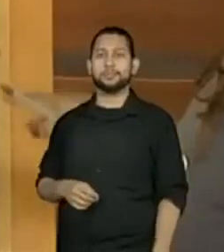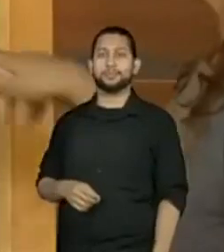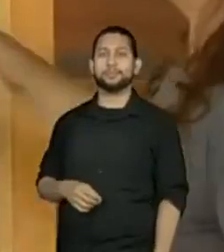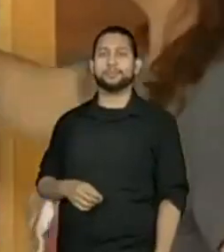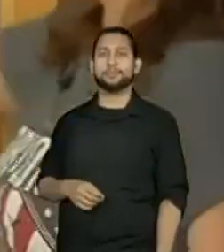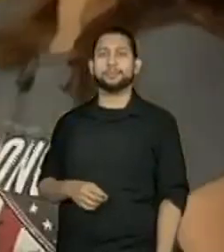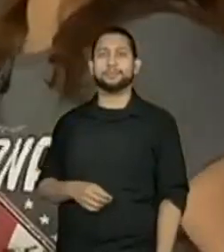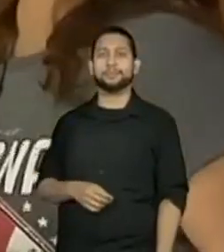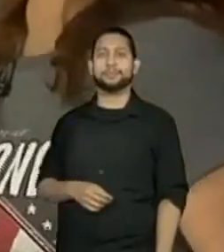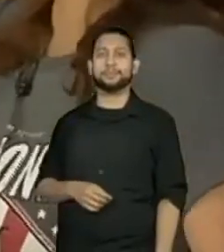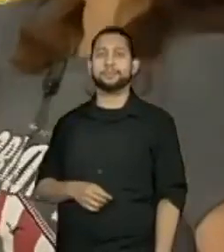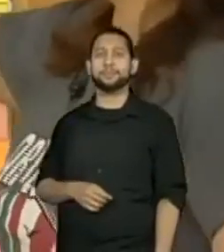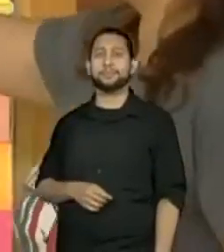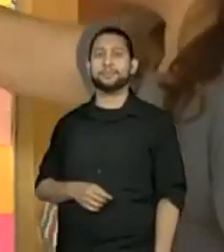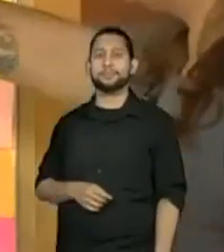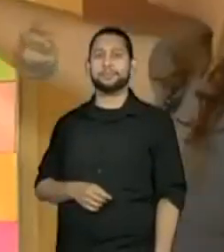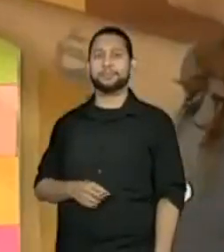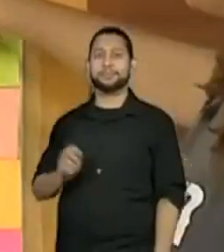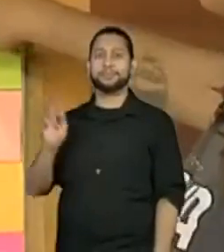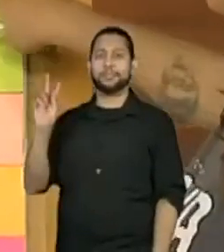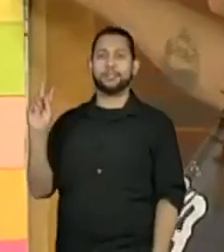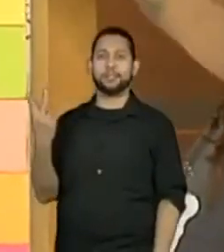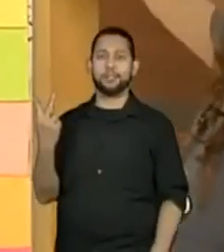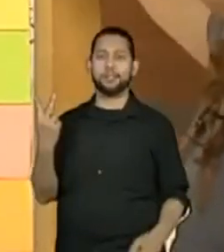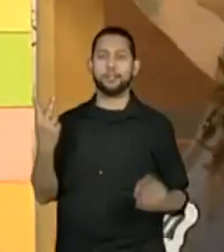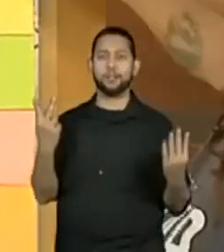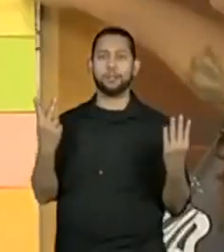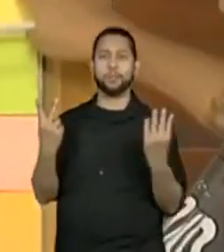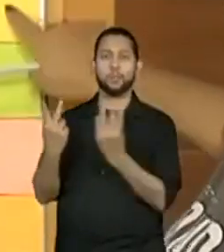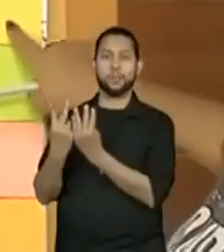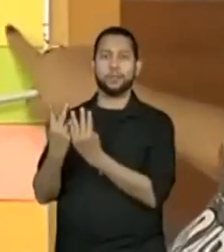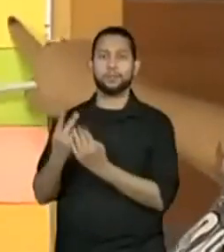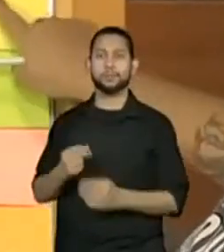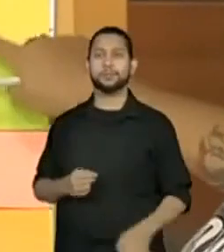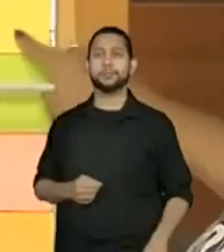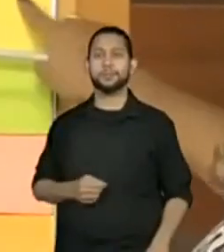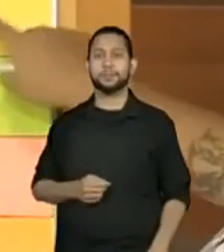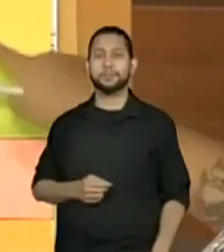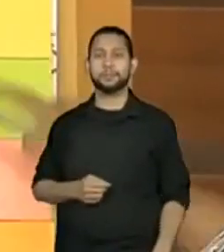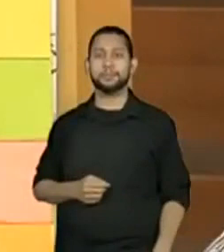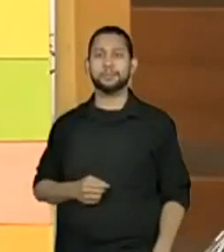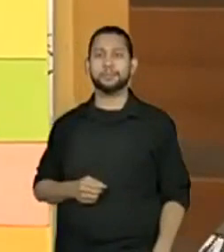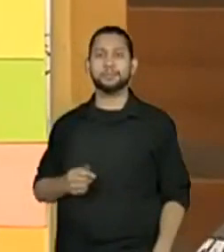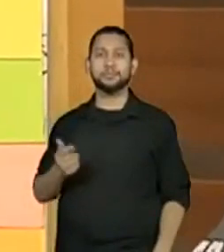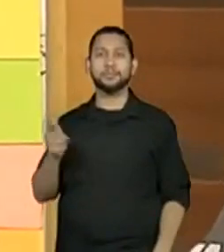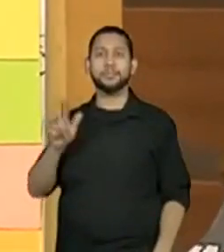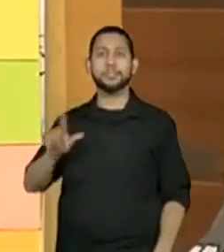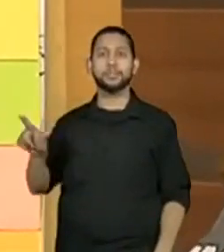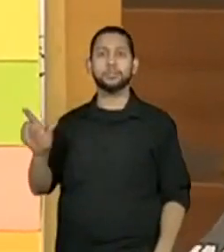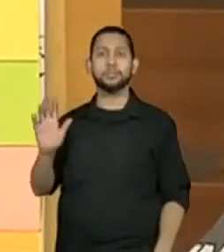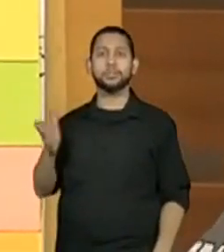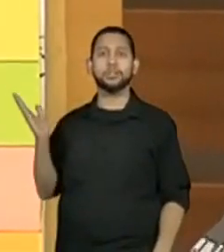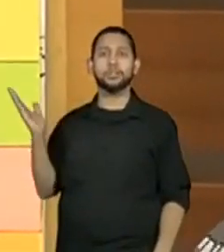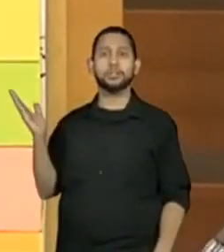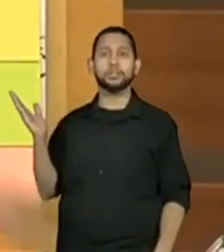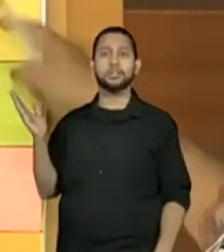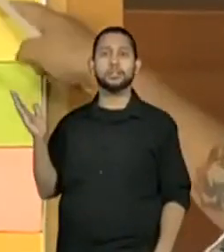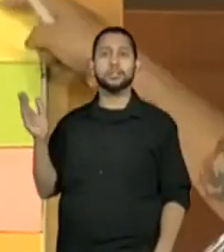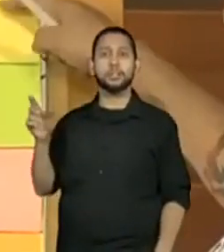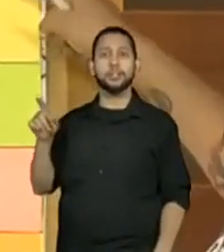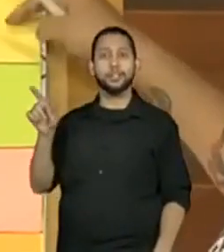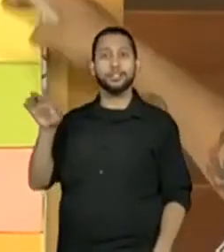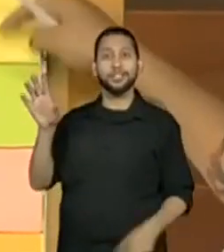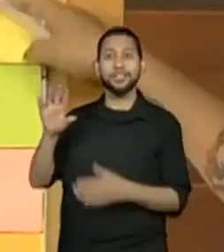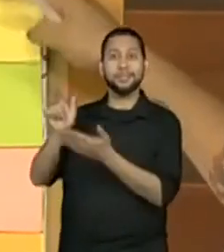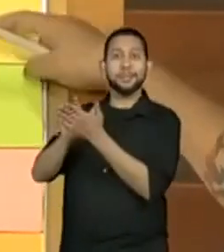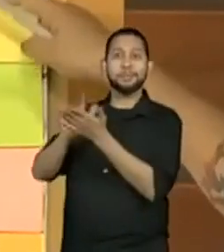H4. Isso. Então vamos lá. H4, né? Então Sim. aqui. Mas já tá vazio. Como você sabe que está vazio? Está